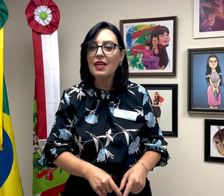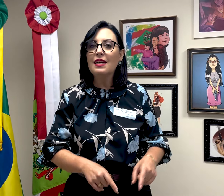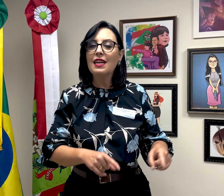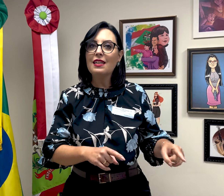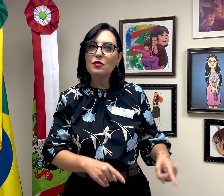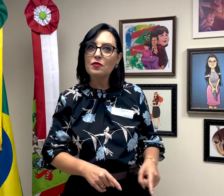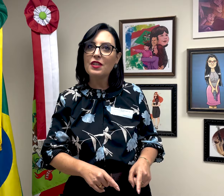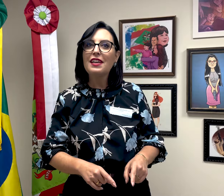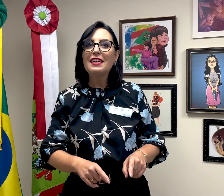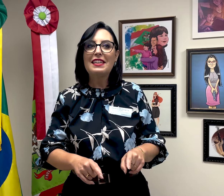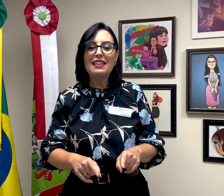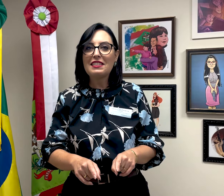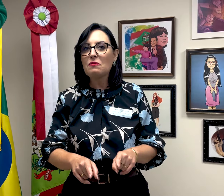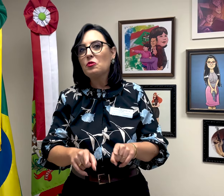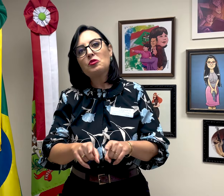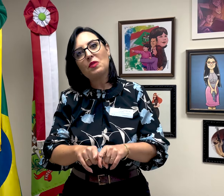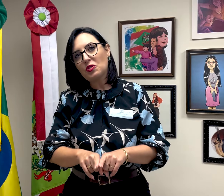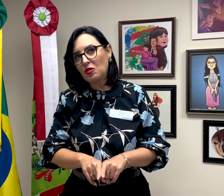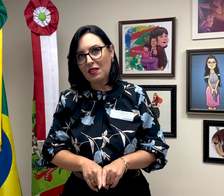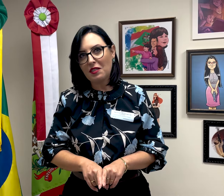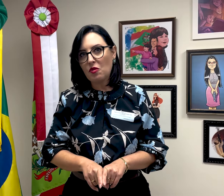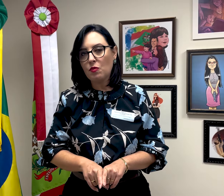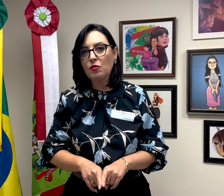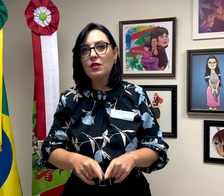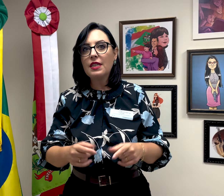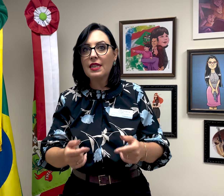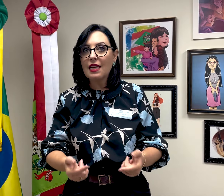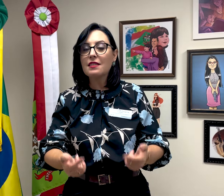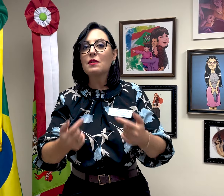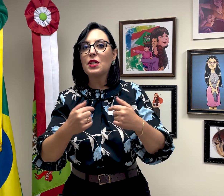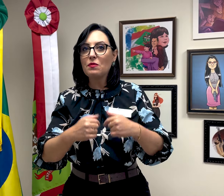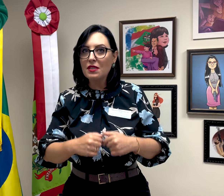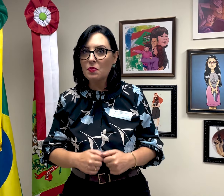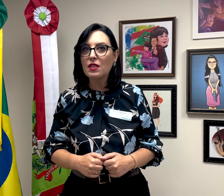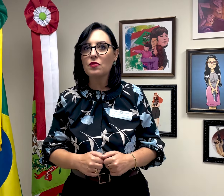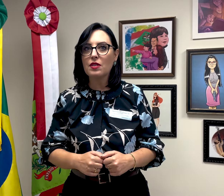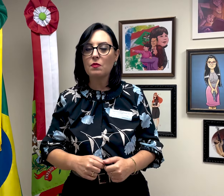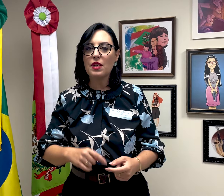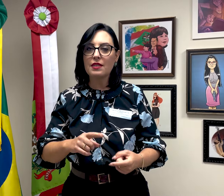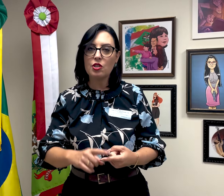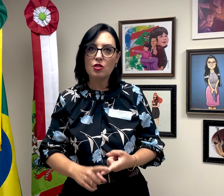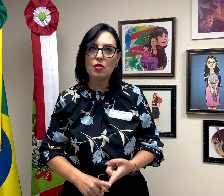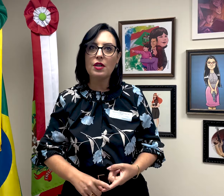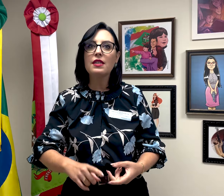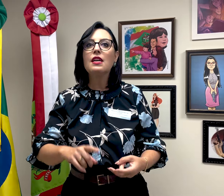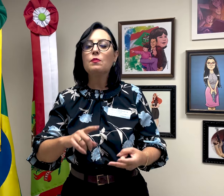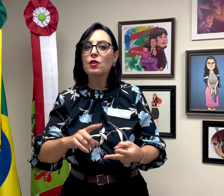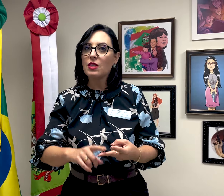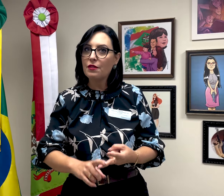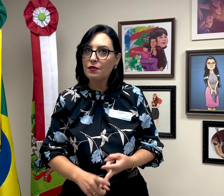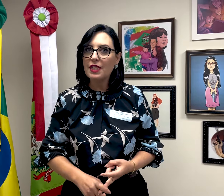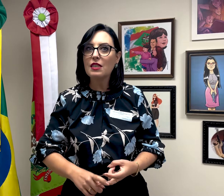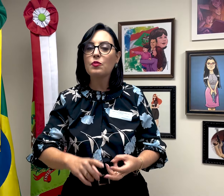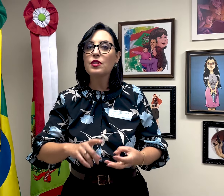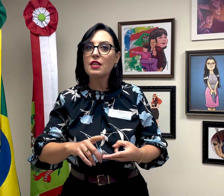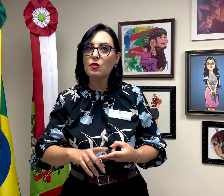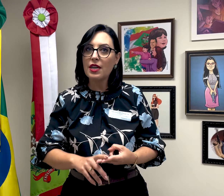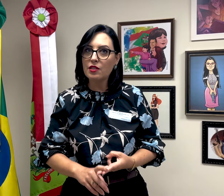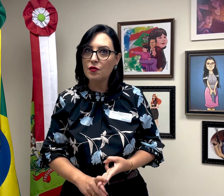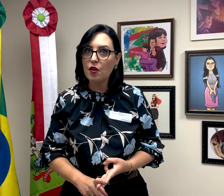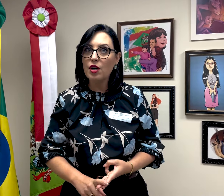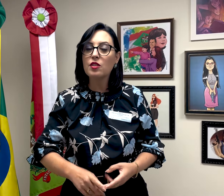escreveram e ali eu vi que elas têm muito mais coisas em comum e que elas também me inspiram, sim, pela trajetória, pelo que defendem, por